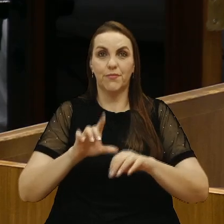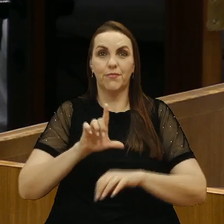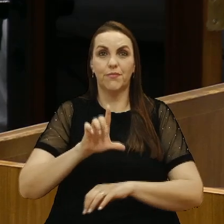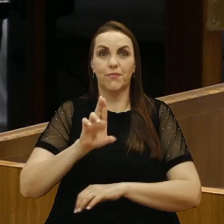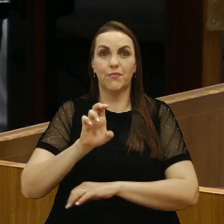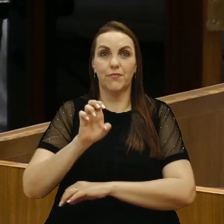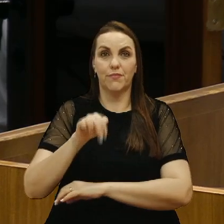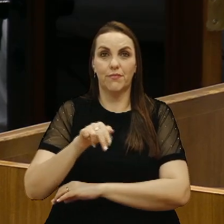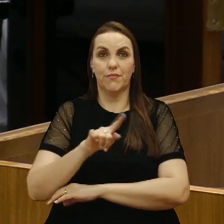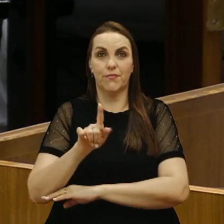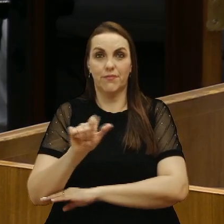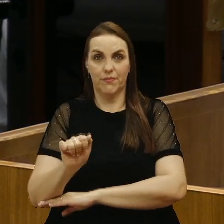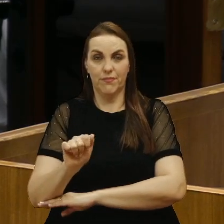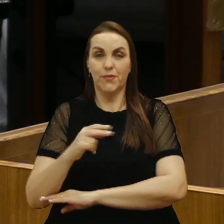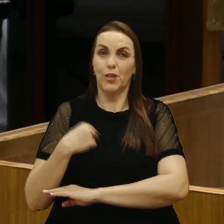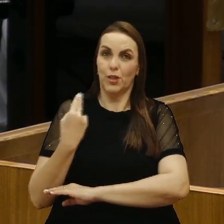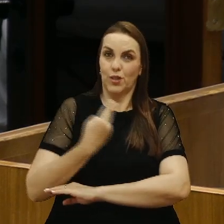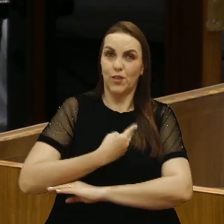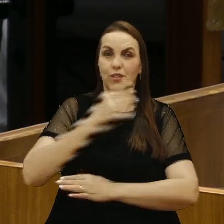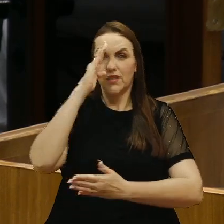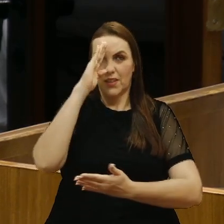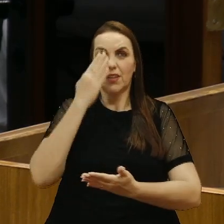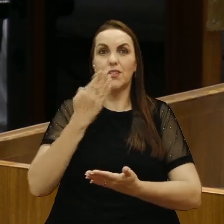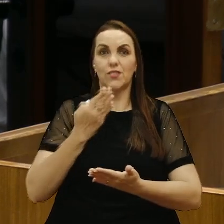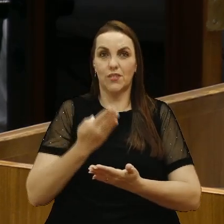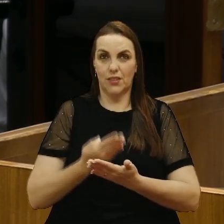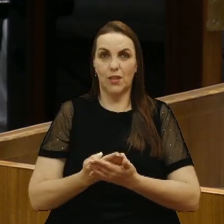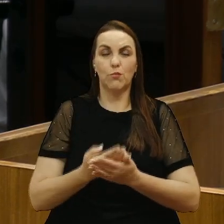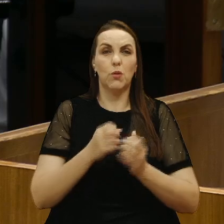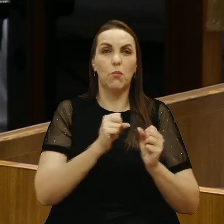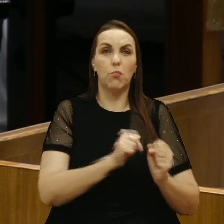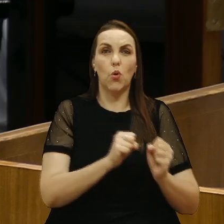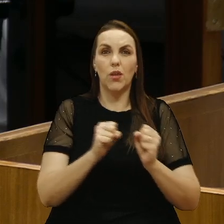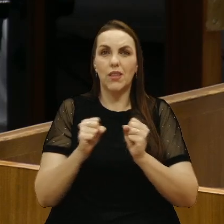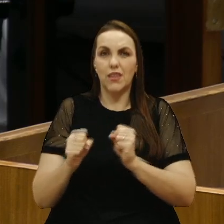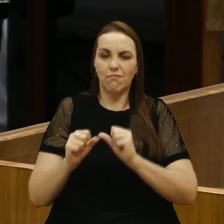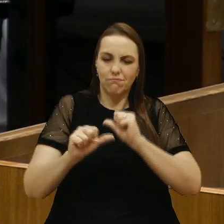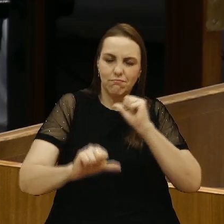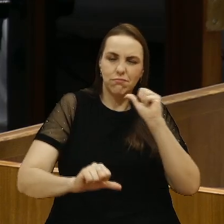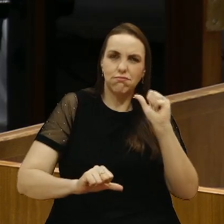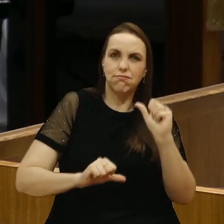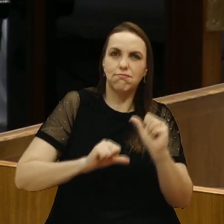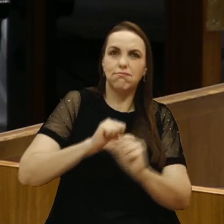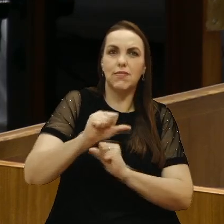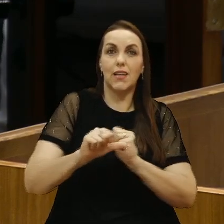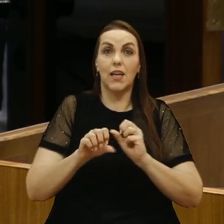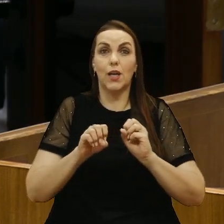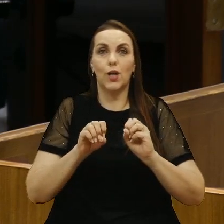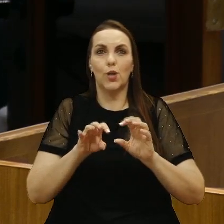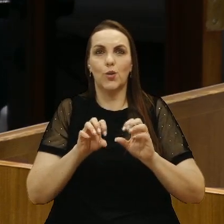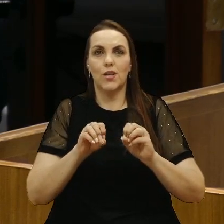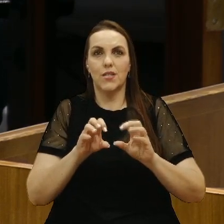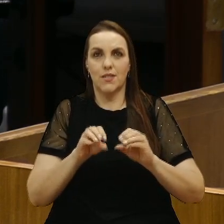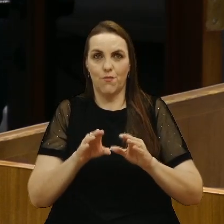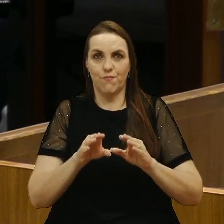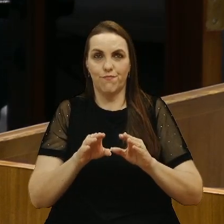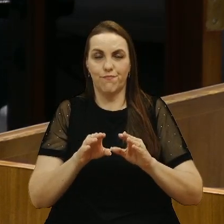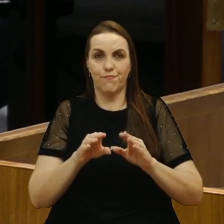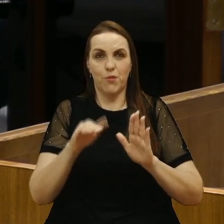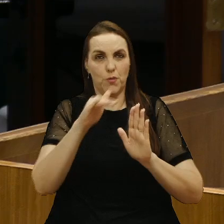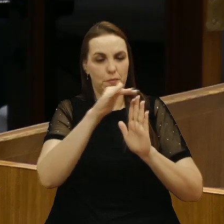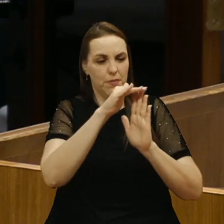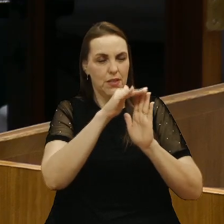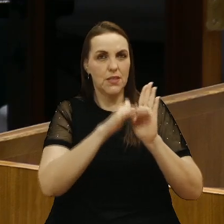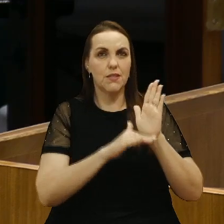Lucenza. Nós acreditamos no poder transformador da educação por